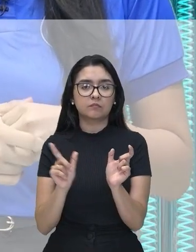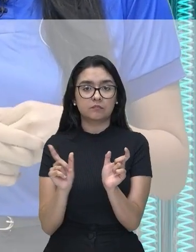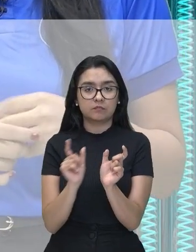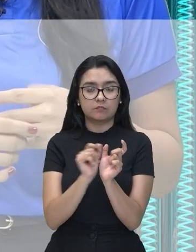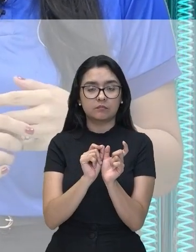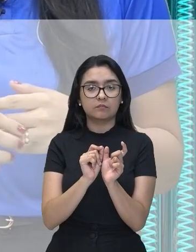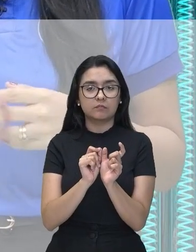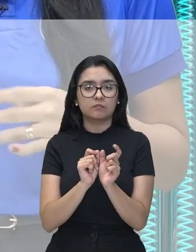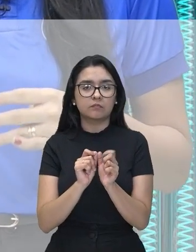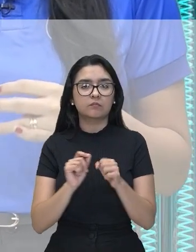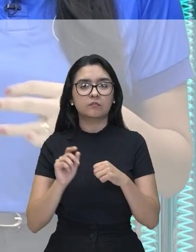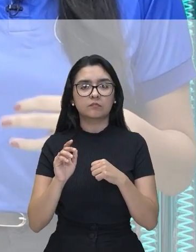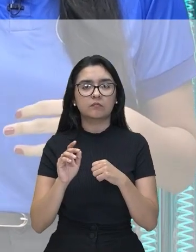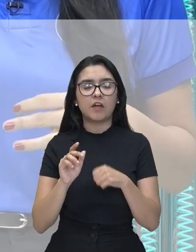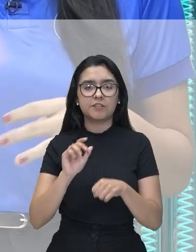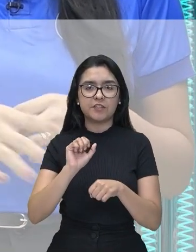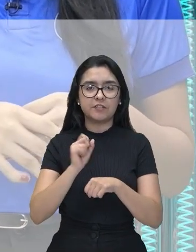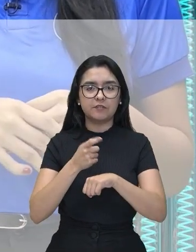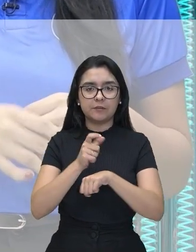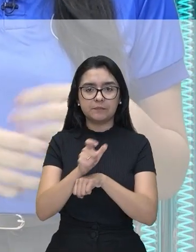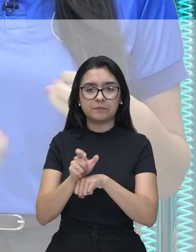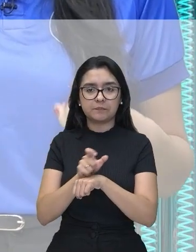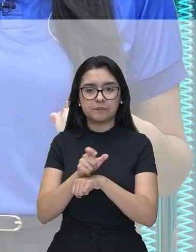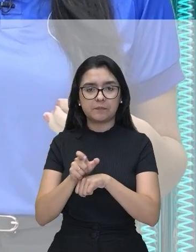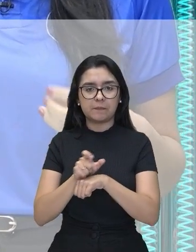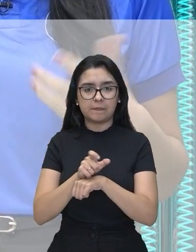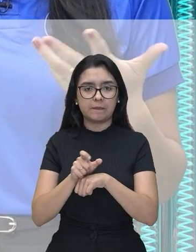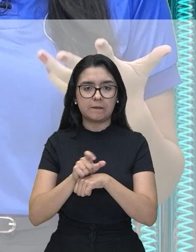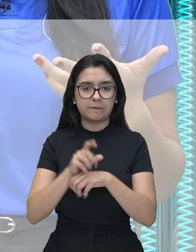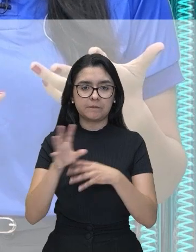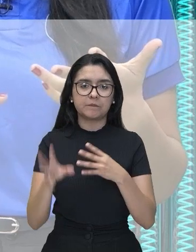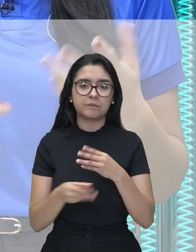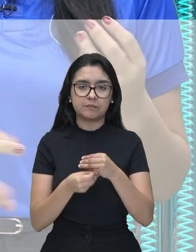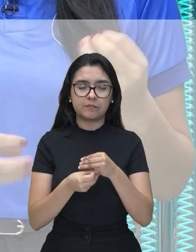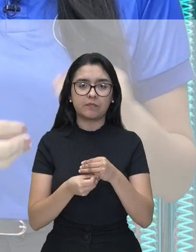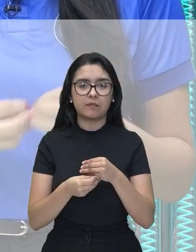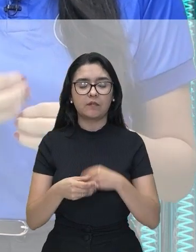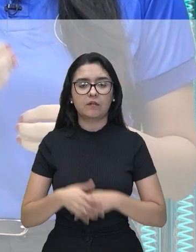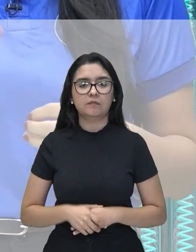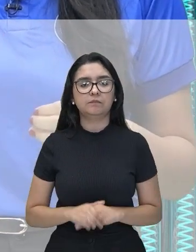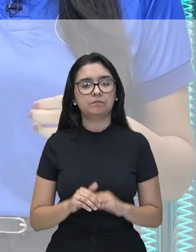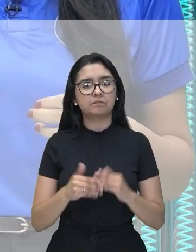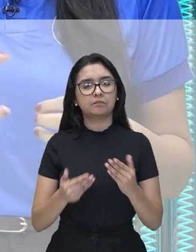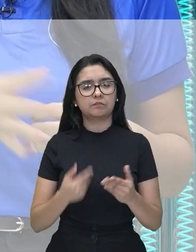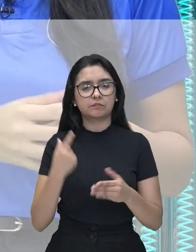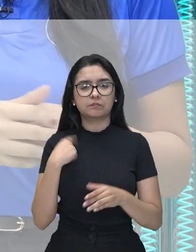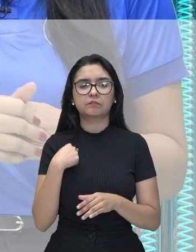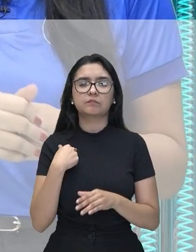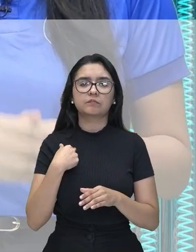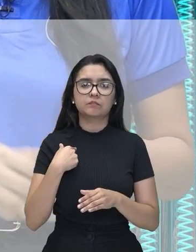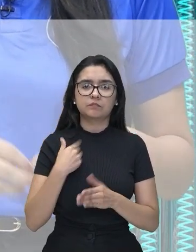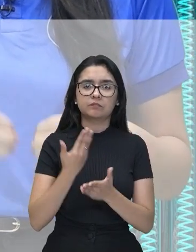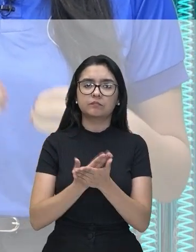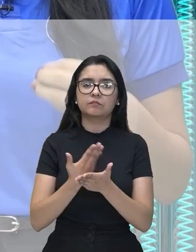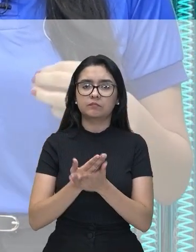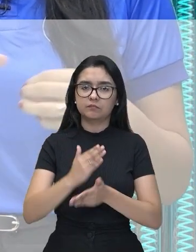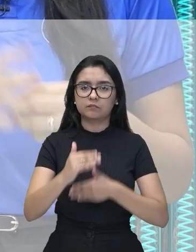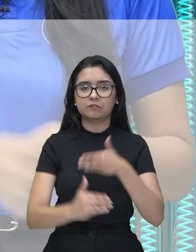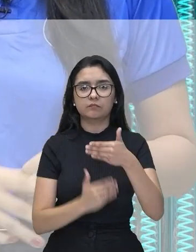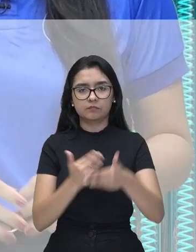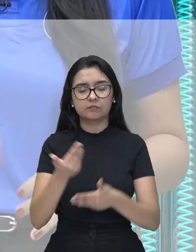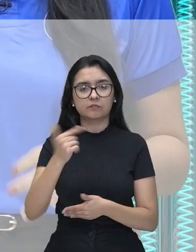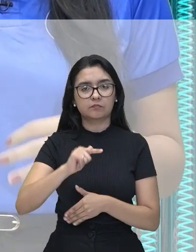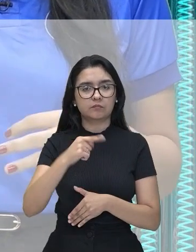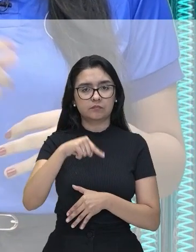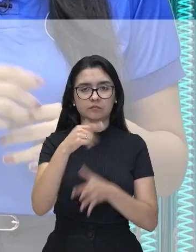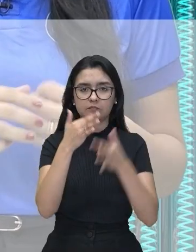esses sufixos que eu adicionei. Vão memorizando todos eles, né? A gente vai repetir ao longo da aula, prestem bastante